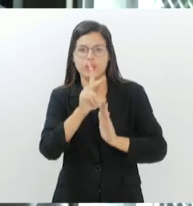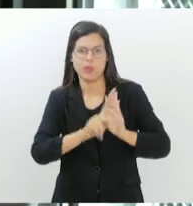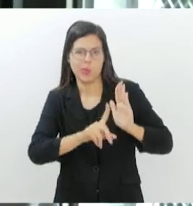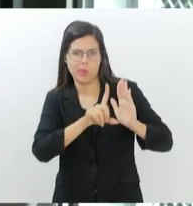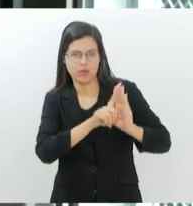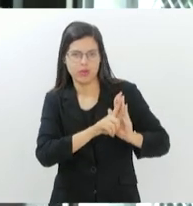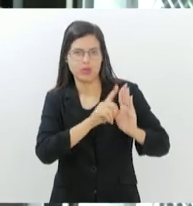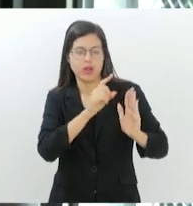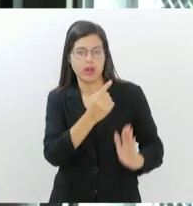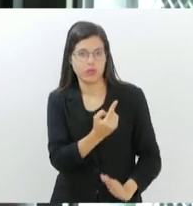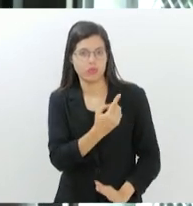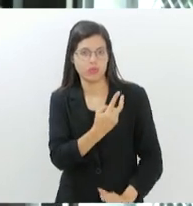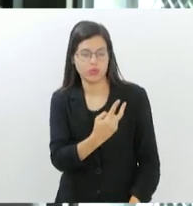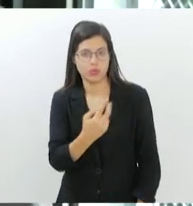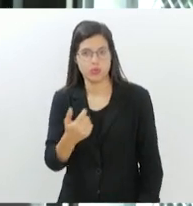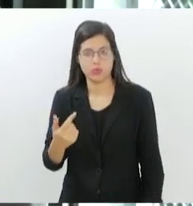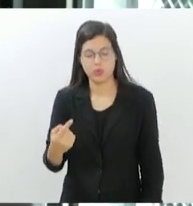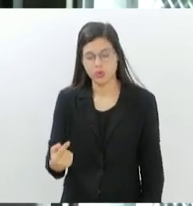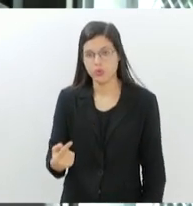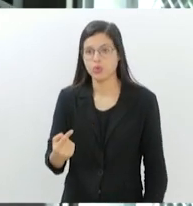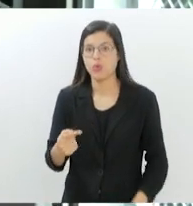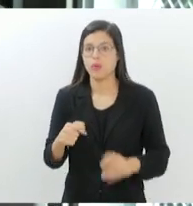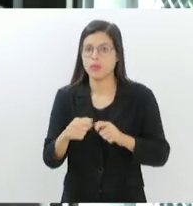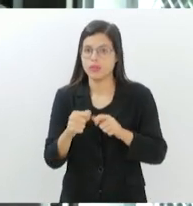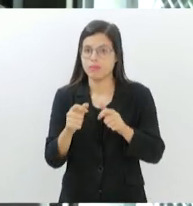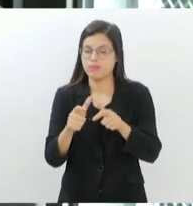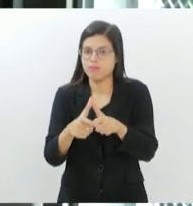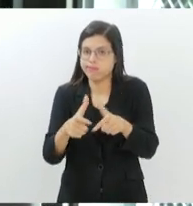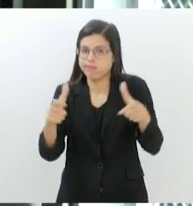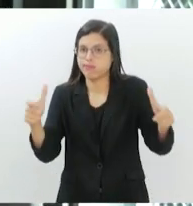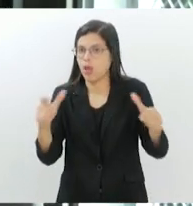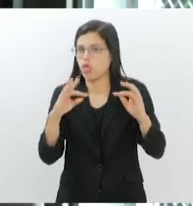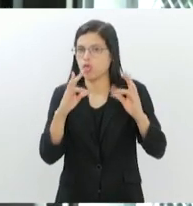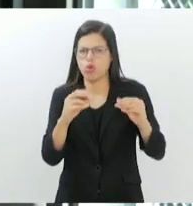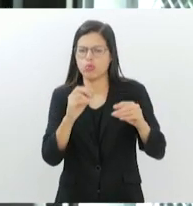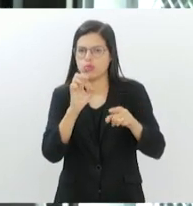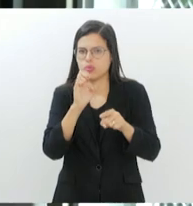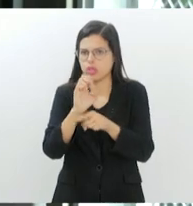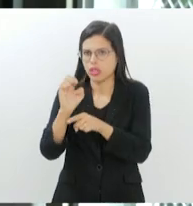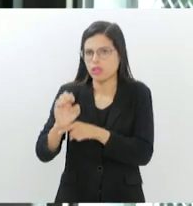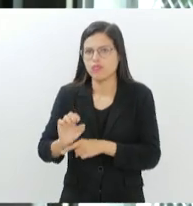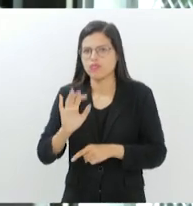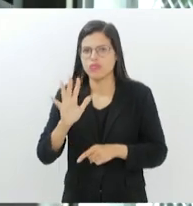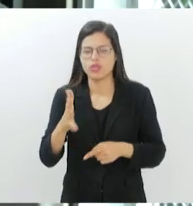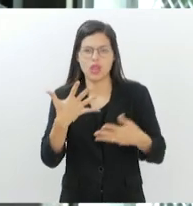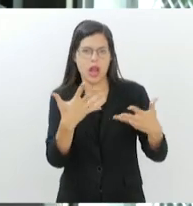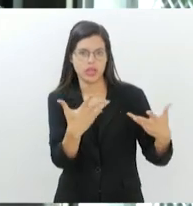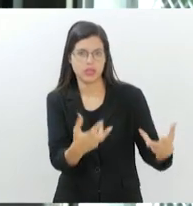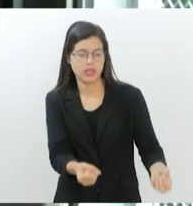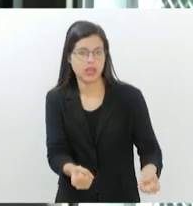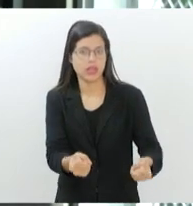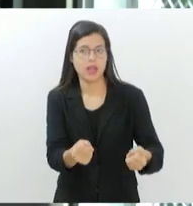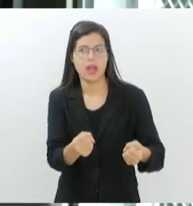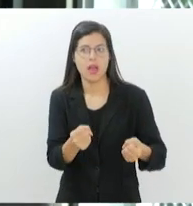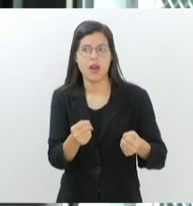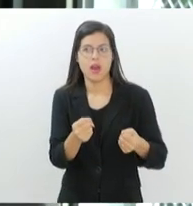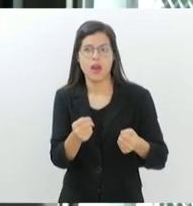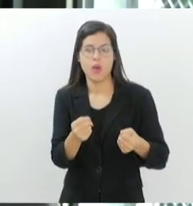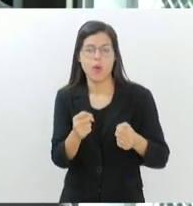fazer sua ampliação, não para todos os estados, porque praticamente todos os estados já fizeram adesão ao EM-EPT, mas é